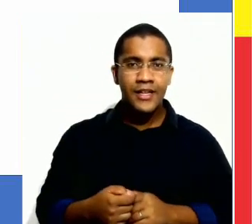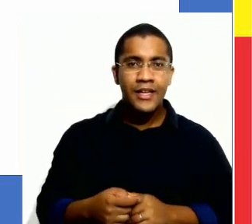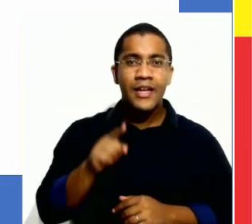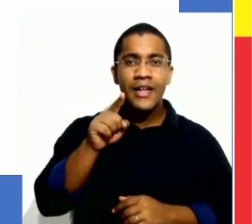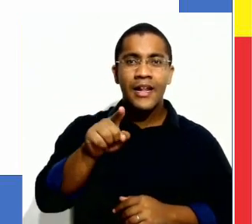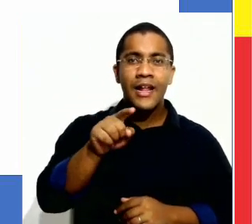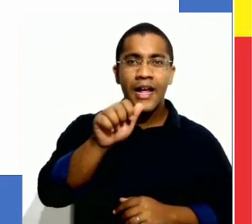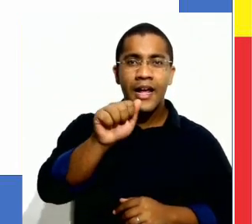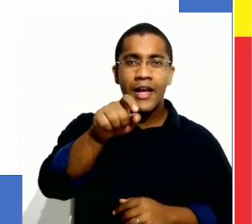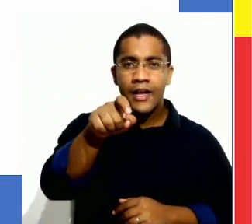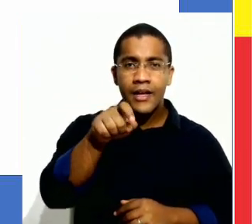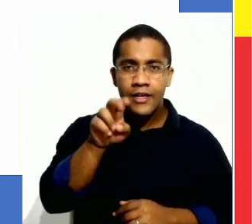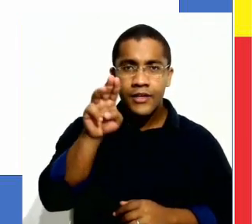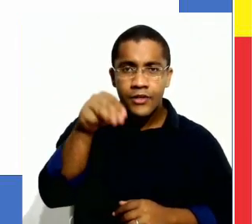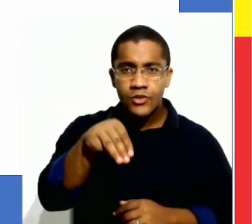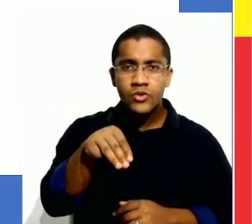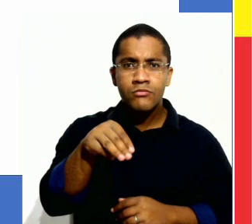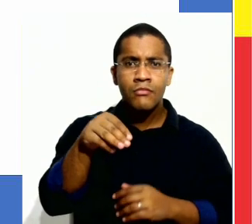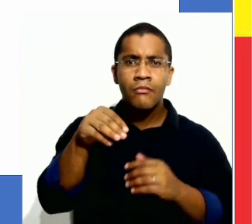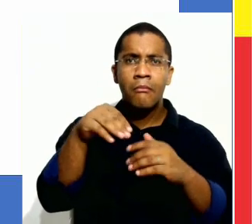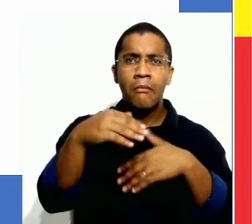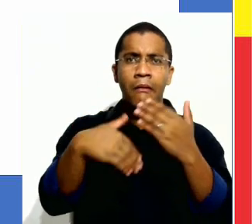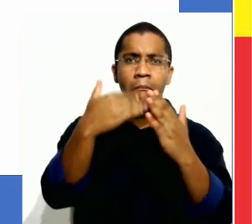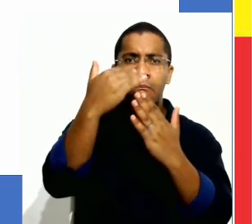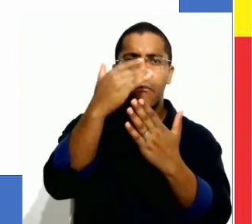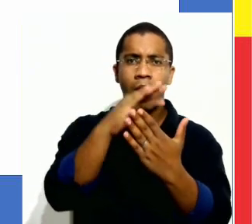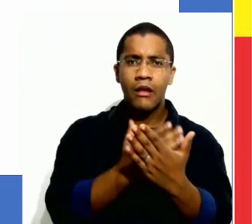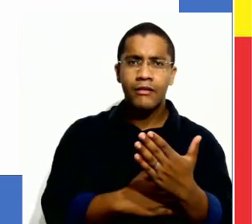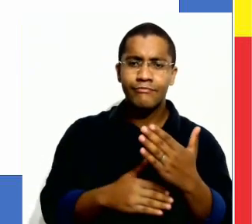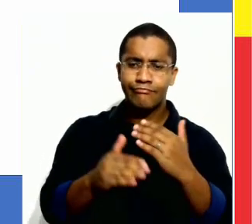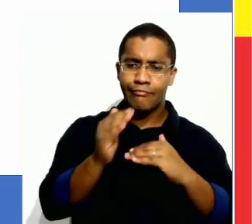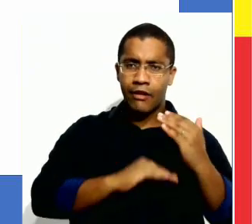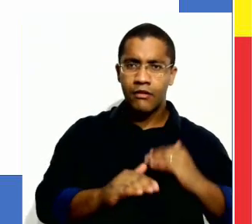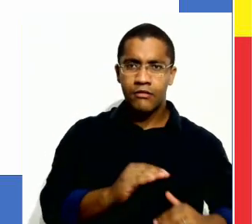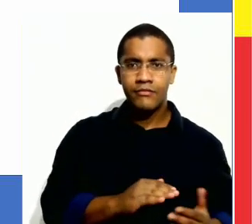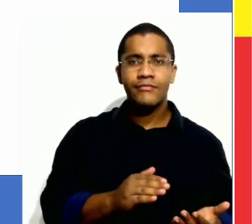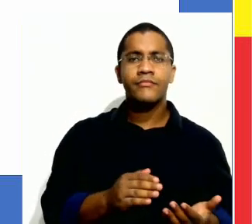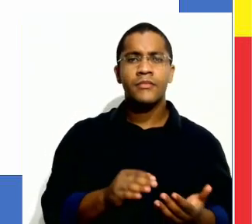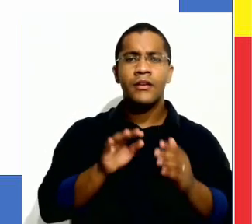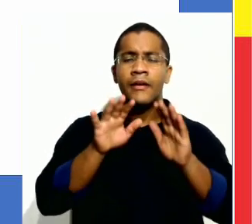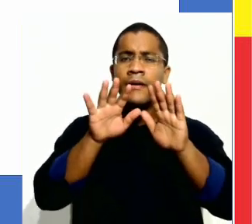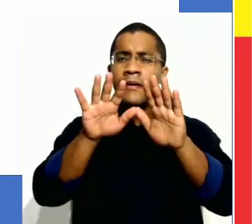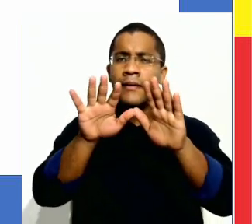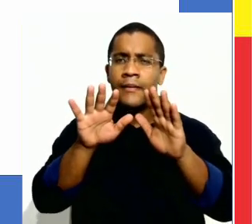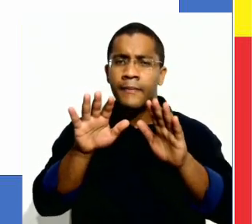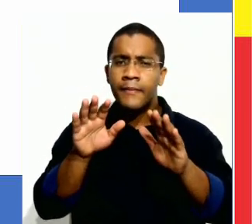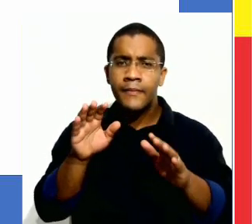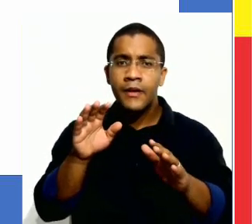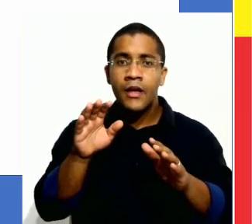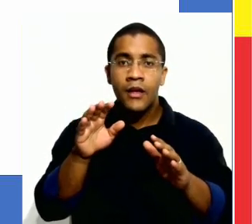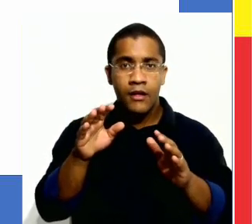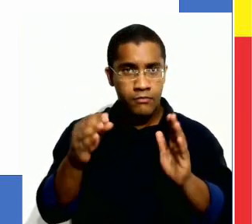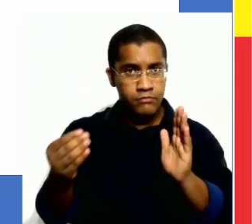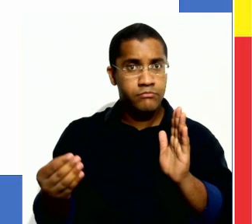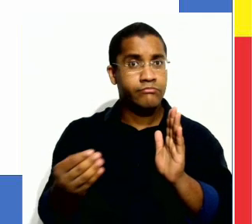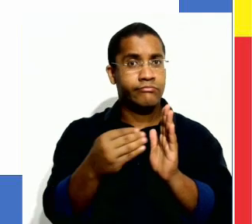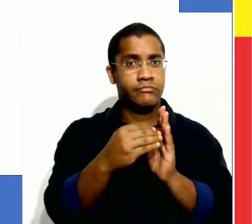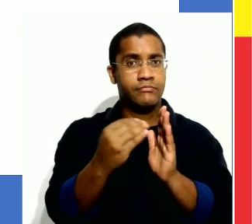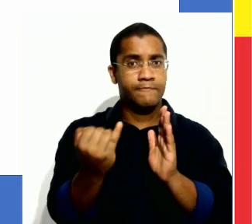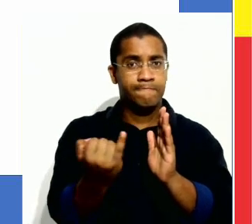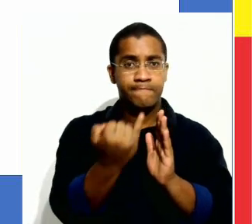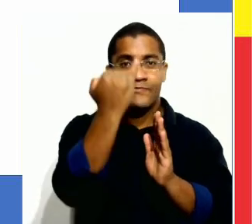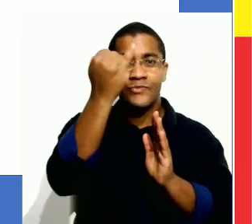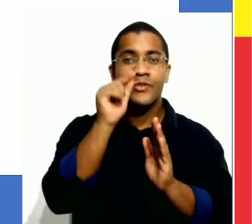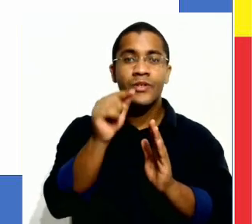decadência. Axum entrou em decadência, mas a importância